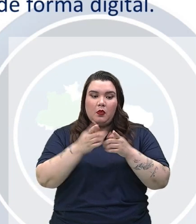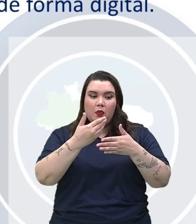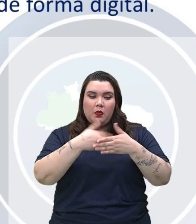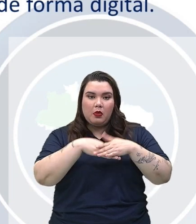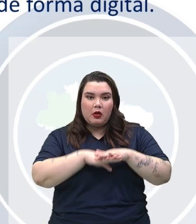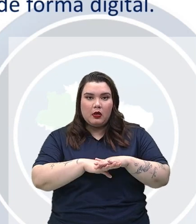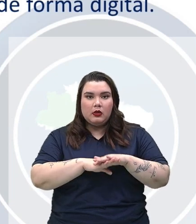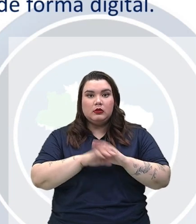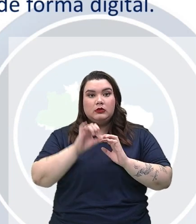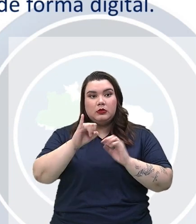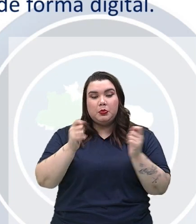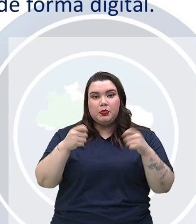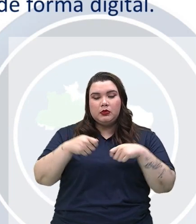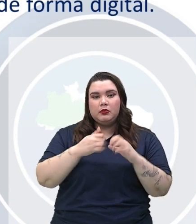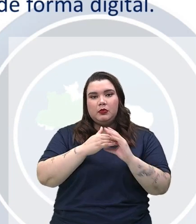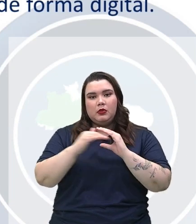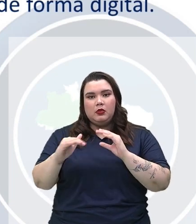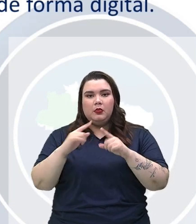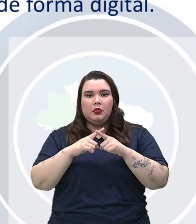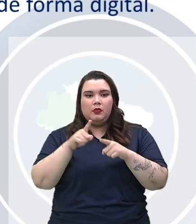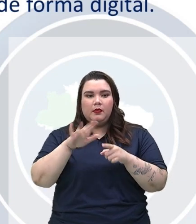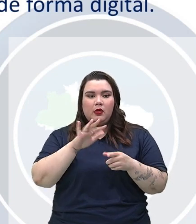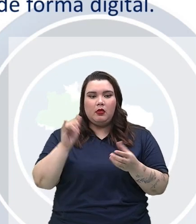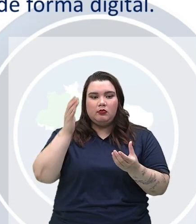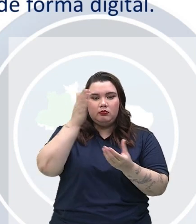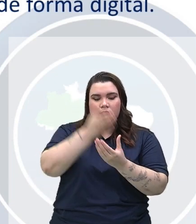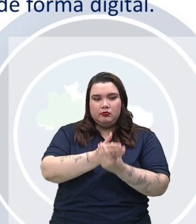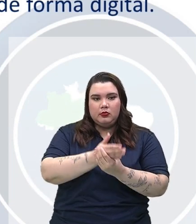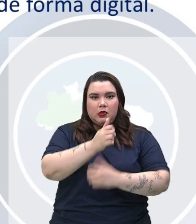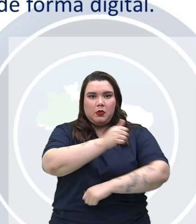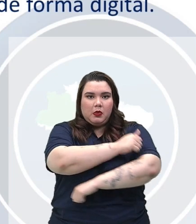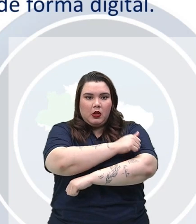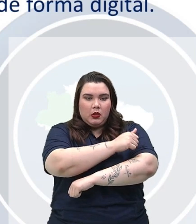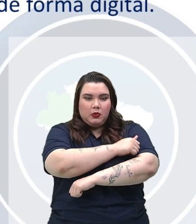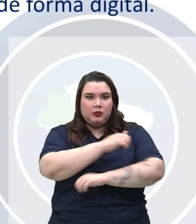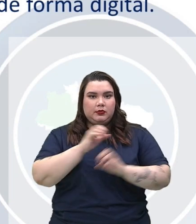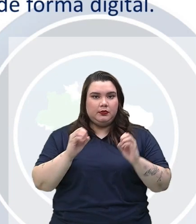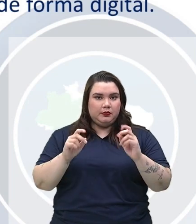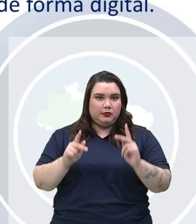possível, enviar, né, prof? Isso. Porque isso vai ficar na pasta lá. Na pasta do aluno, tá